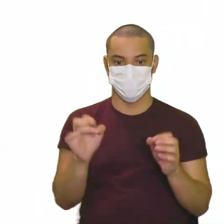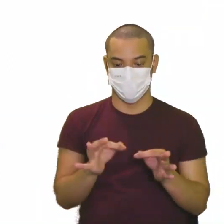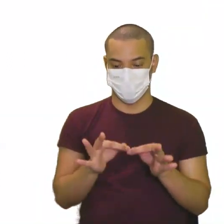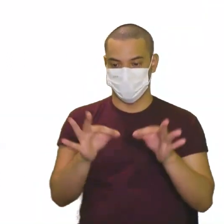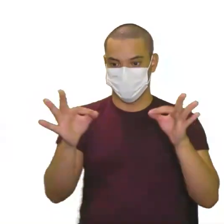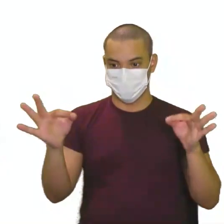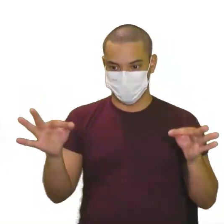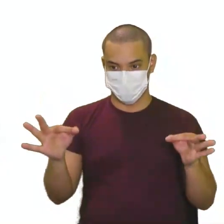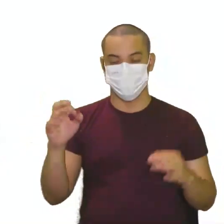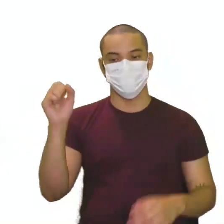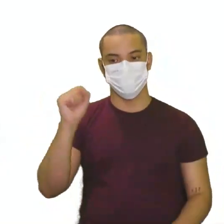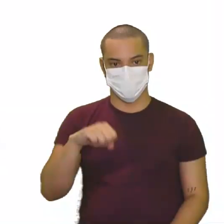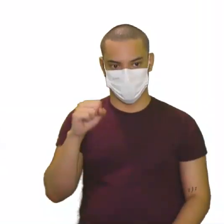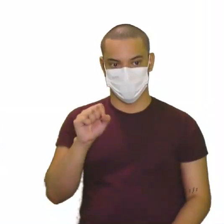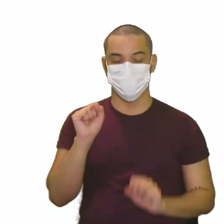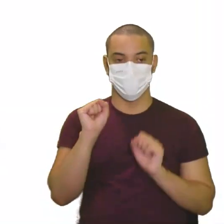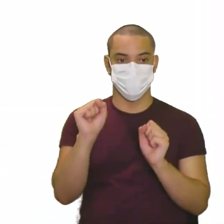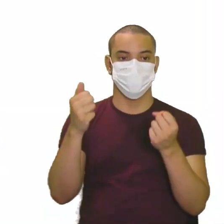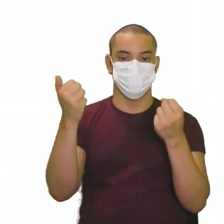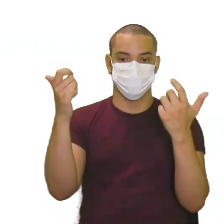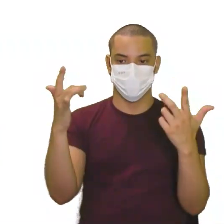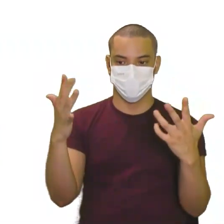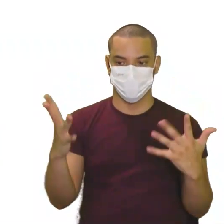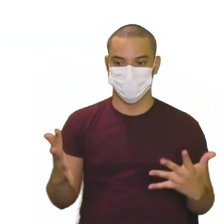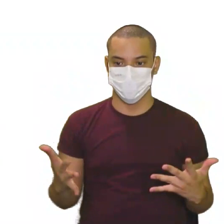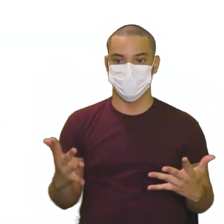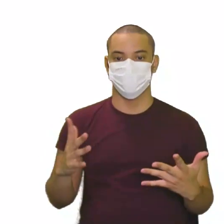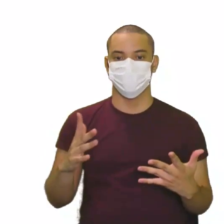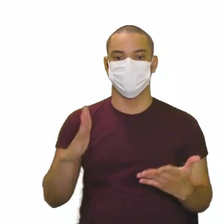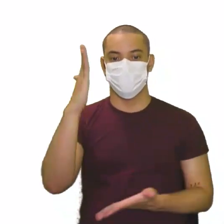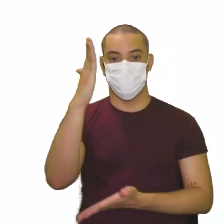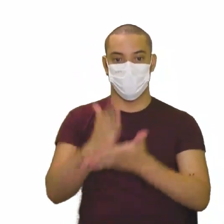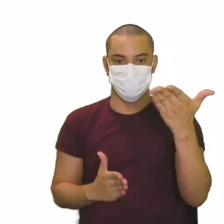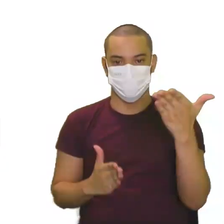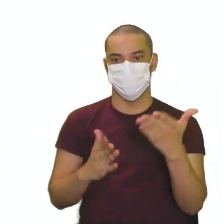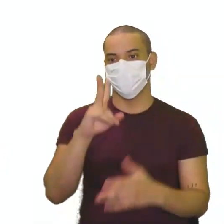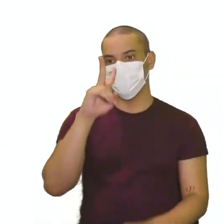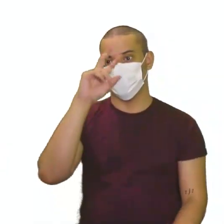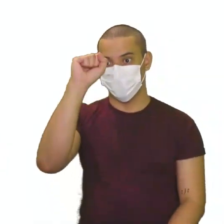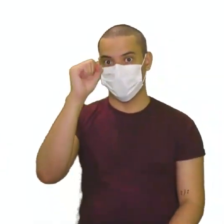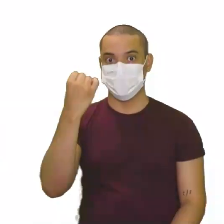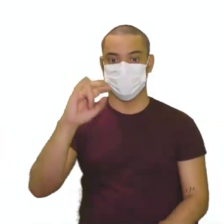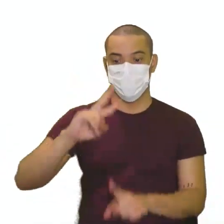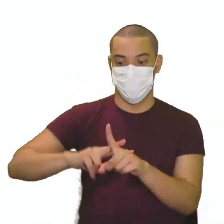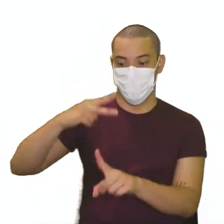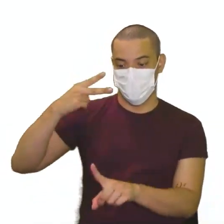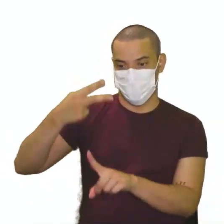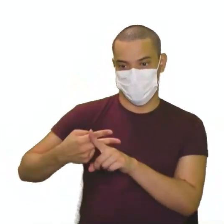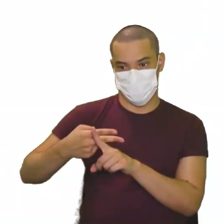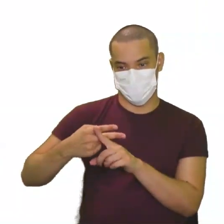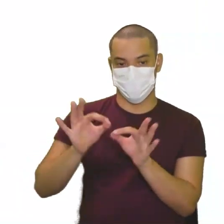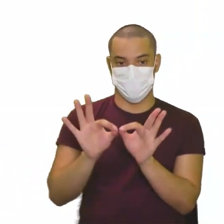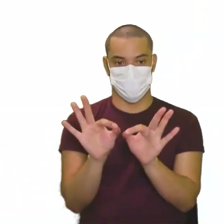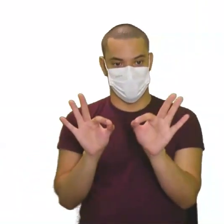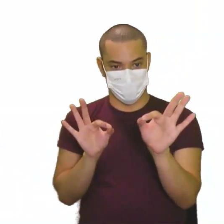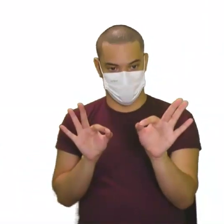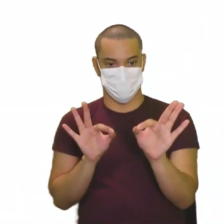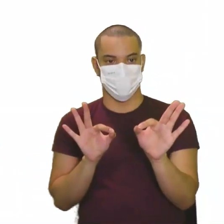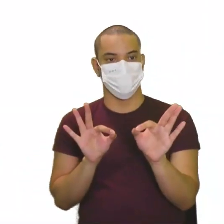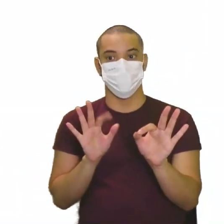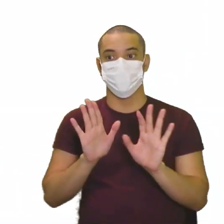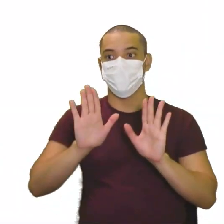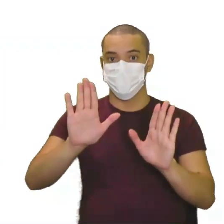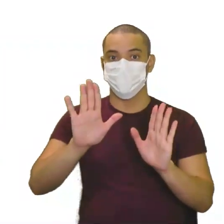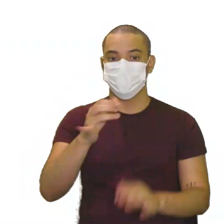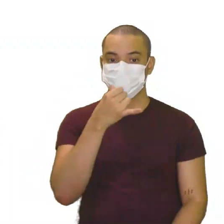à distância aí sim nós poderíamos dizer que a força cairia pela metade por exemplo se eu dobrasse a distância mais